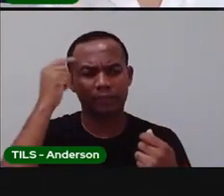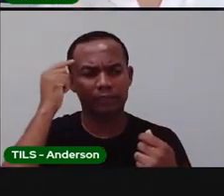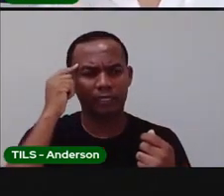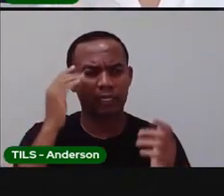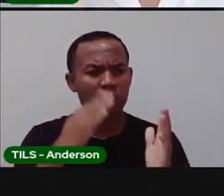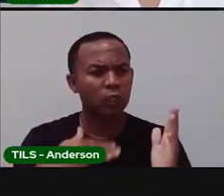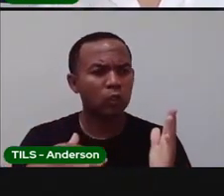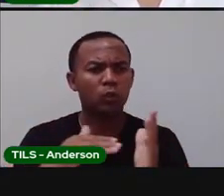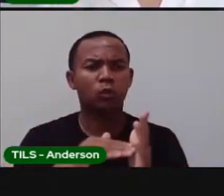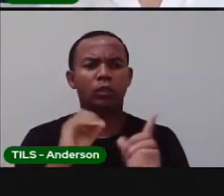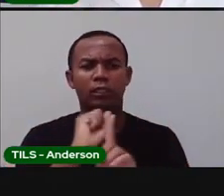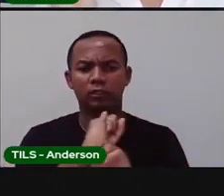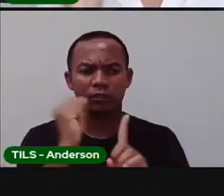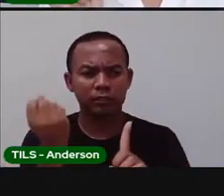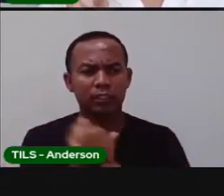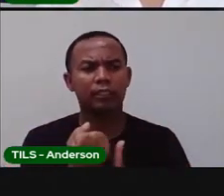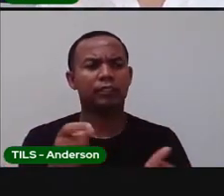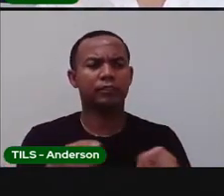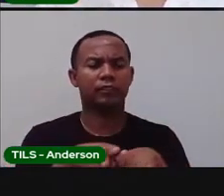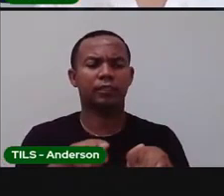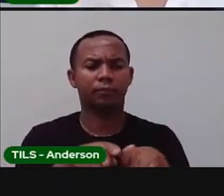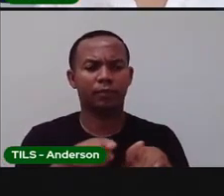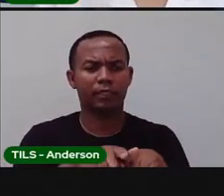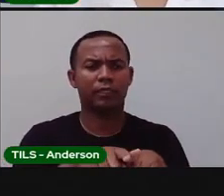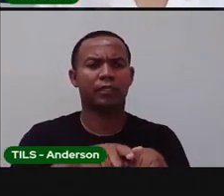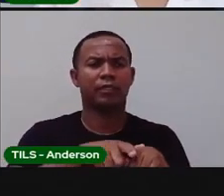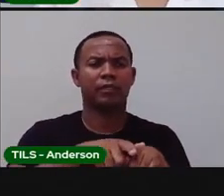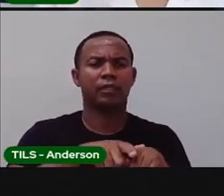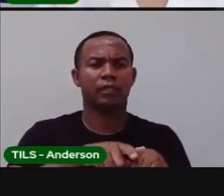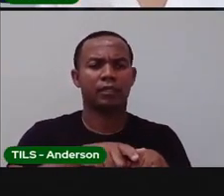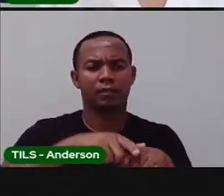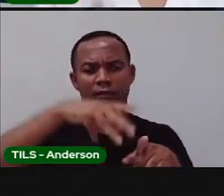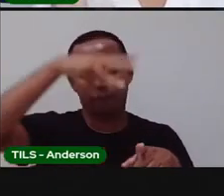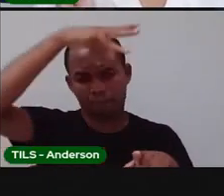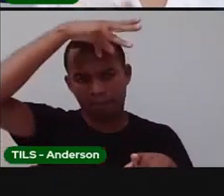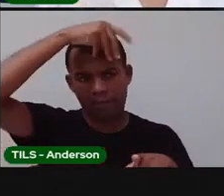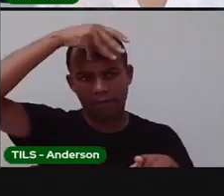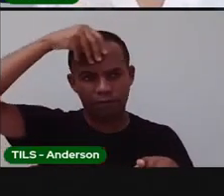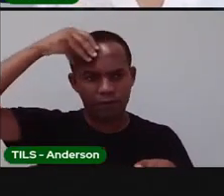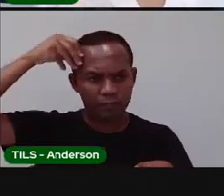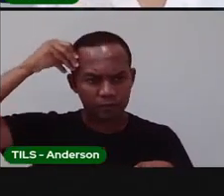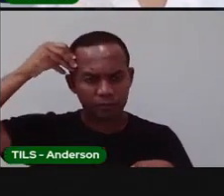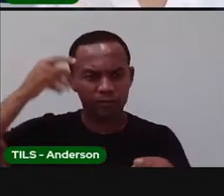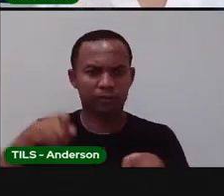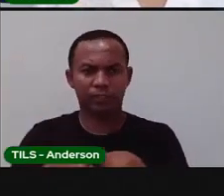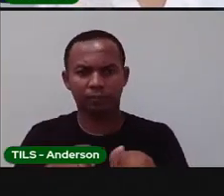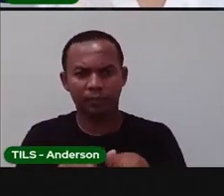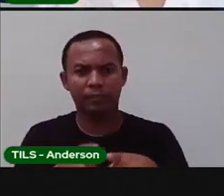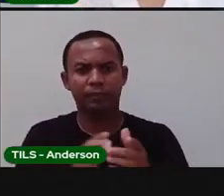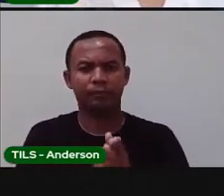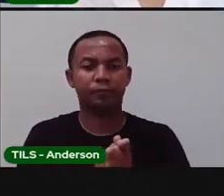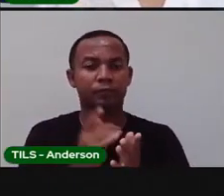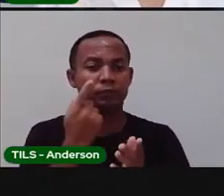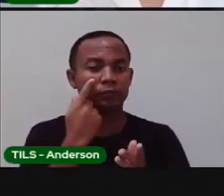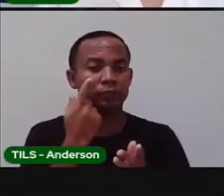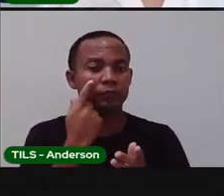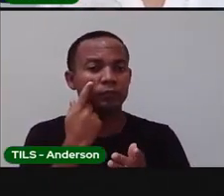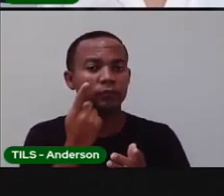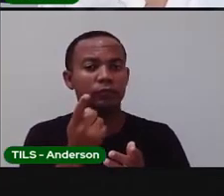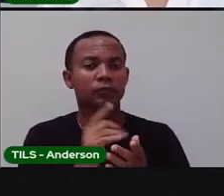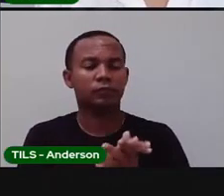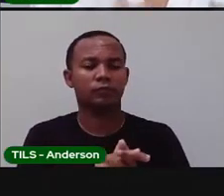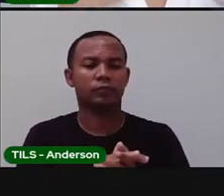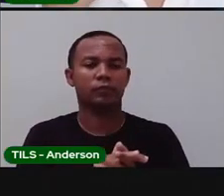quem? Do nosso prefeito. A imagem que está aí para vocês é a imagem do aterro sanitário de Feira. Tá?